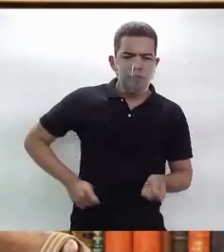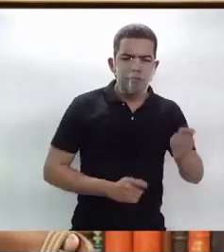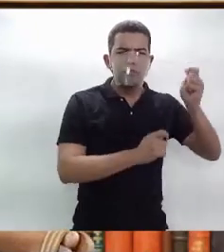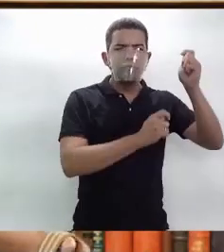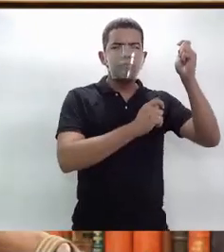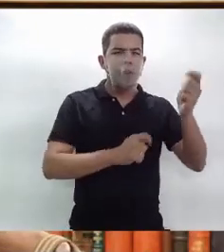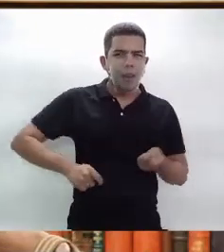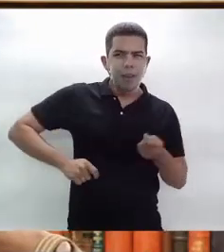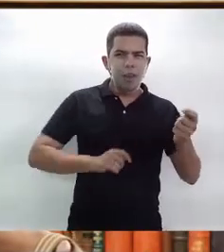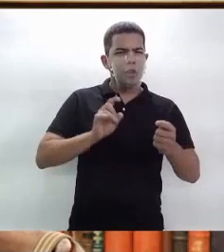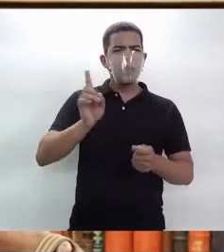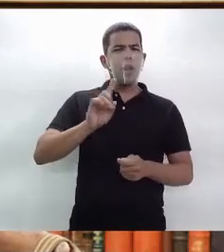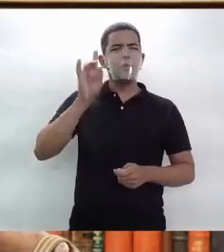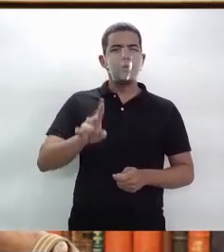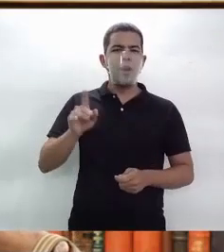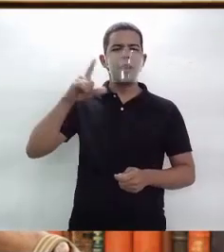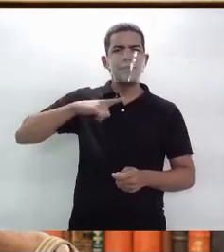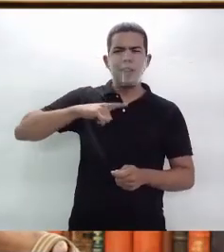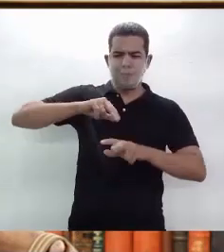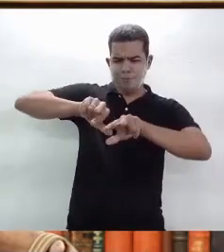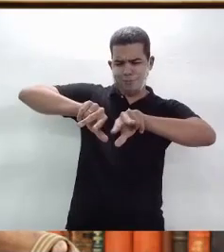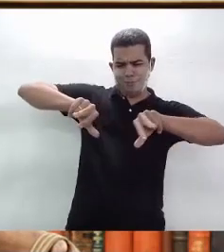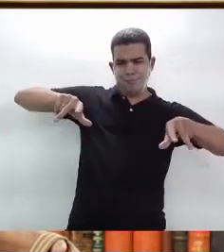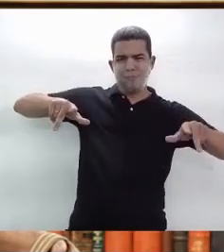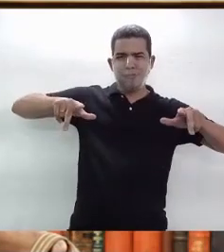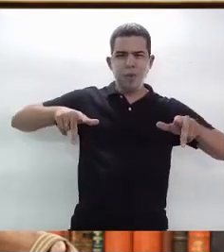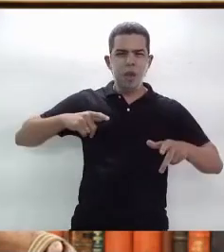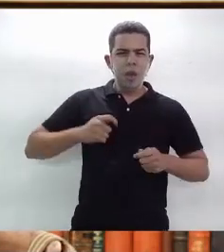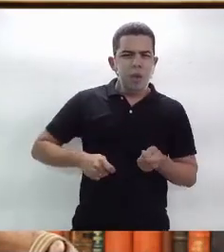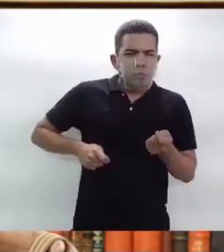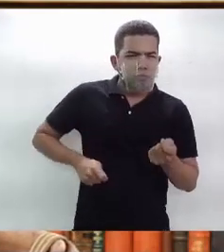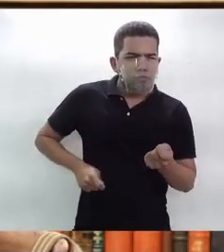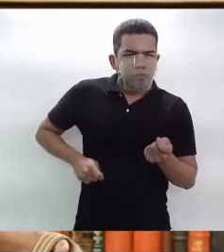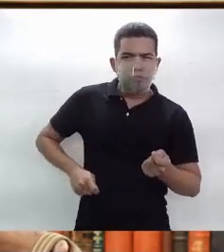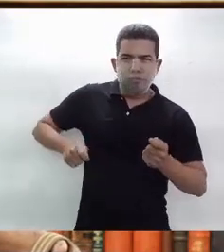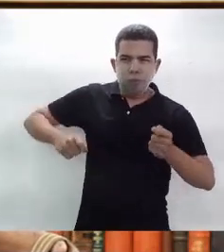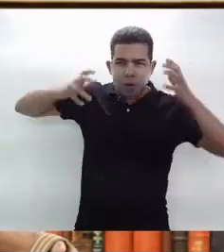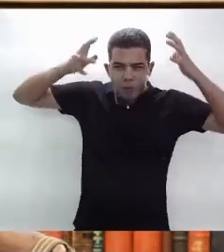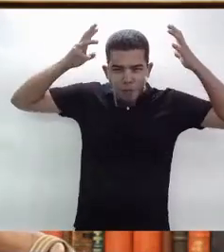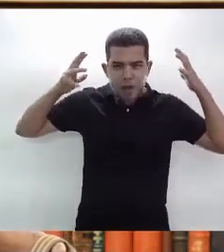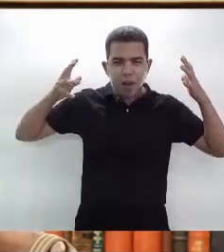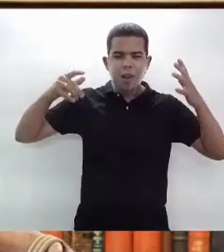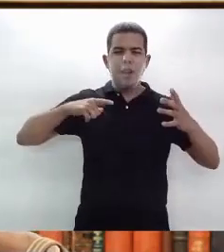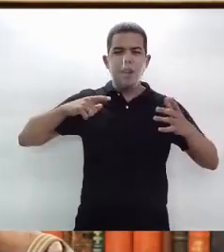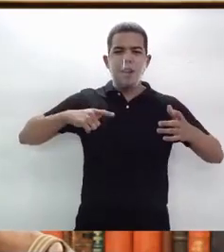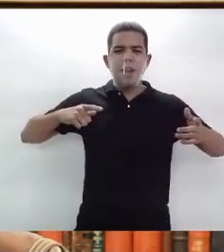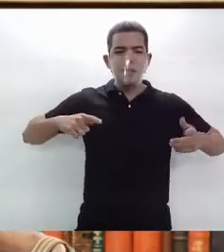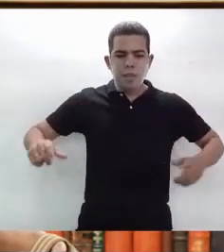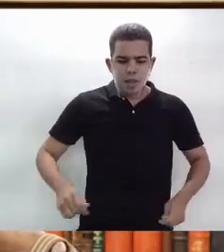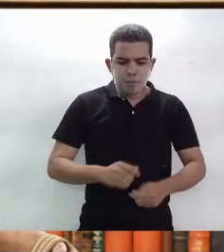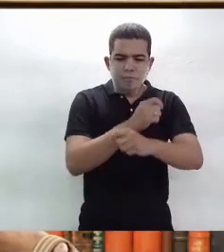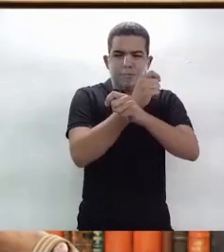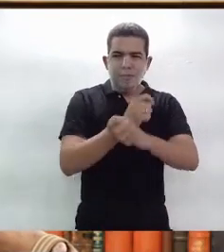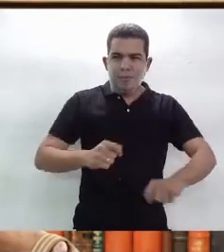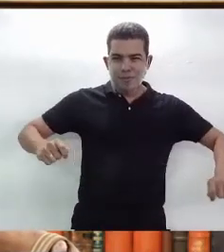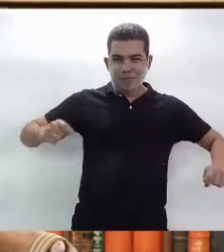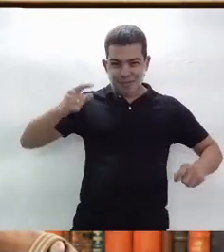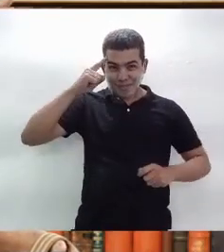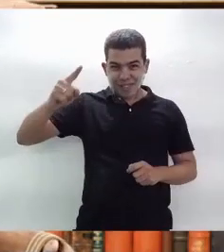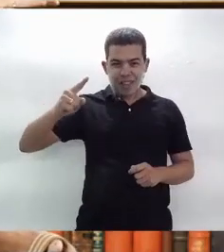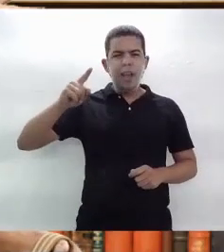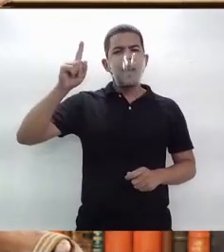você tem caboclo de lança, você tem a parte de coco, cianda, tudo